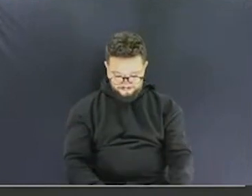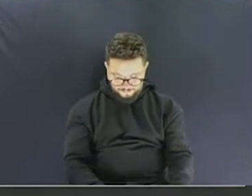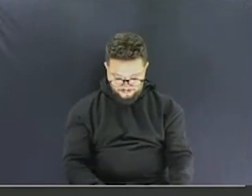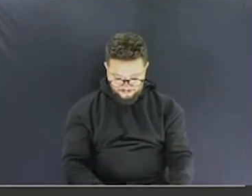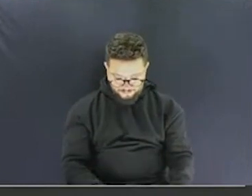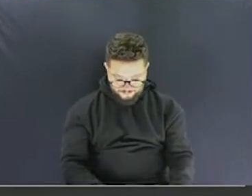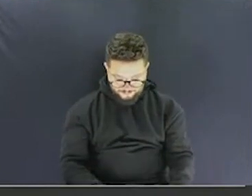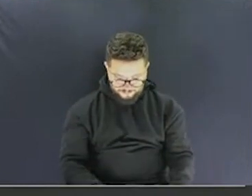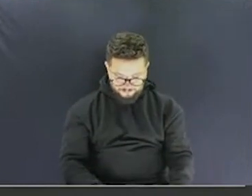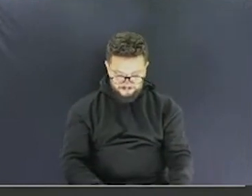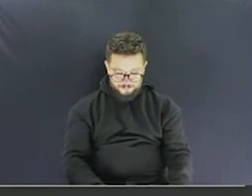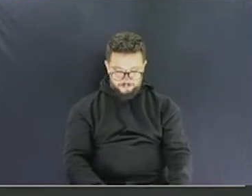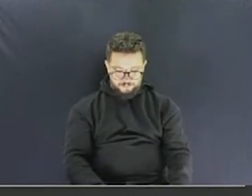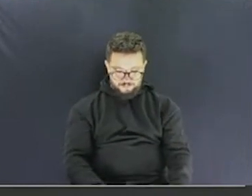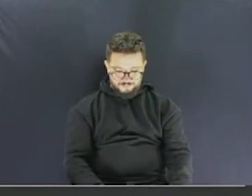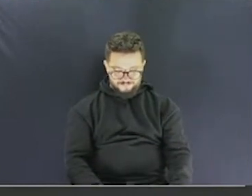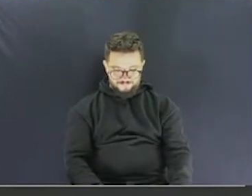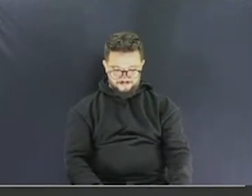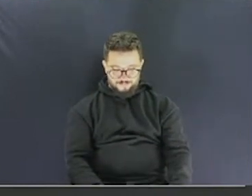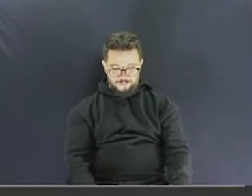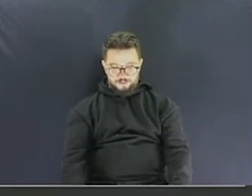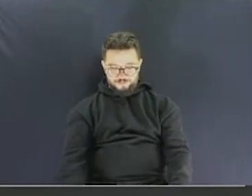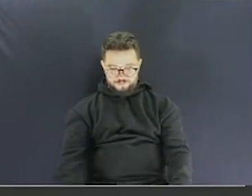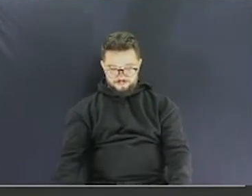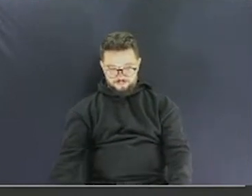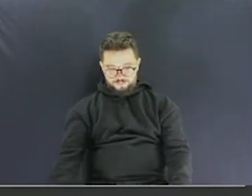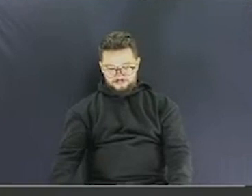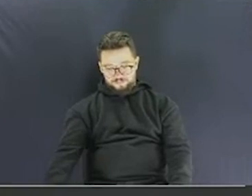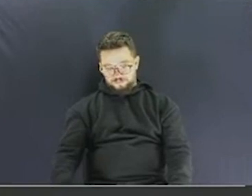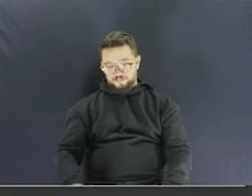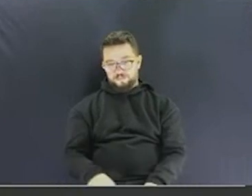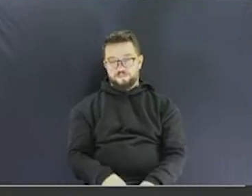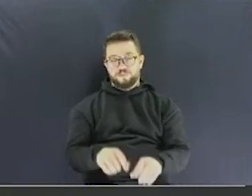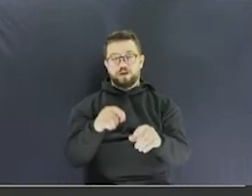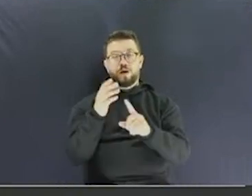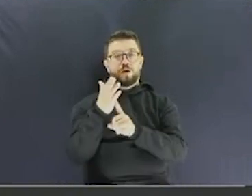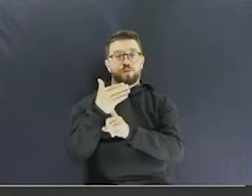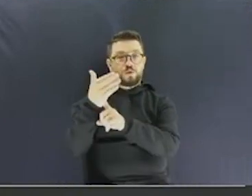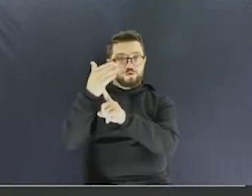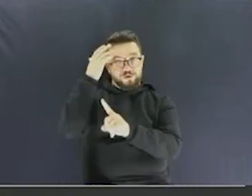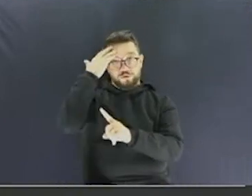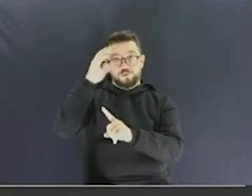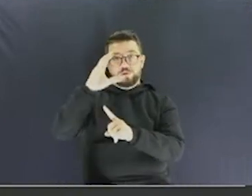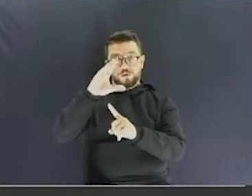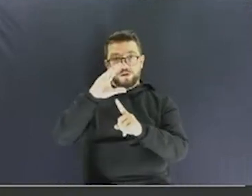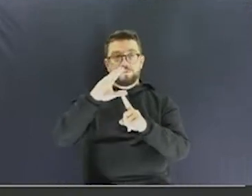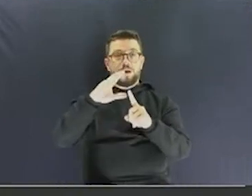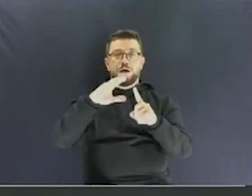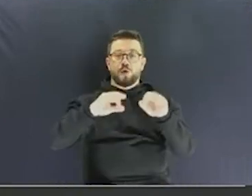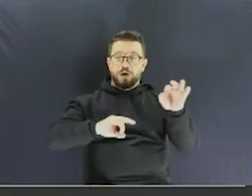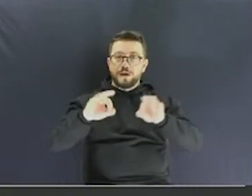Outros aspectos do objetivo geral do Viva Curitiba Tecnológica dizem respeito à consolidação de uma cidade inteligente, quando a gente